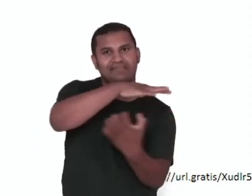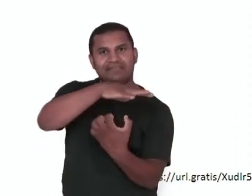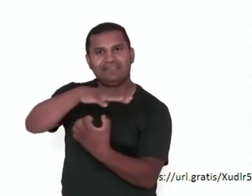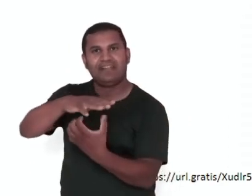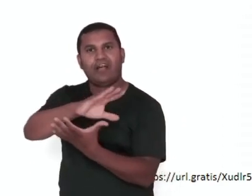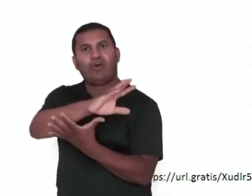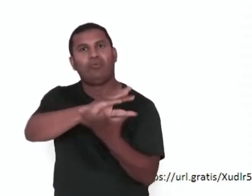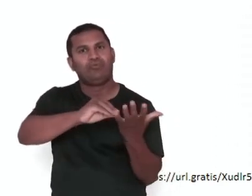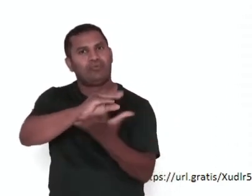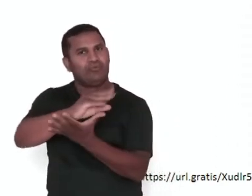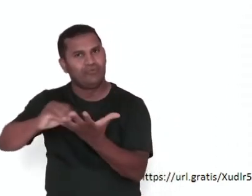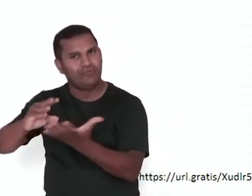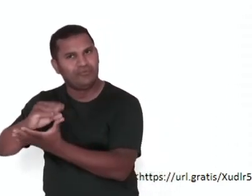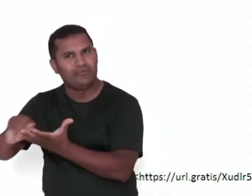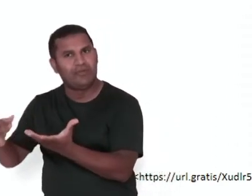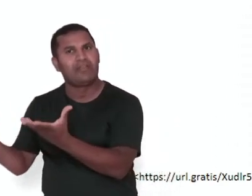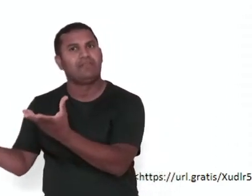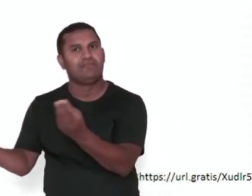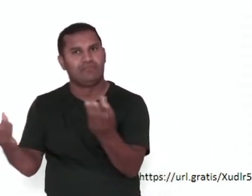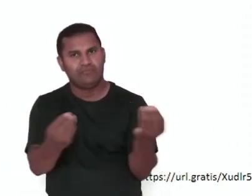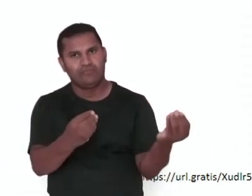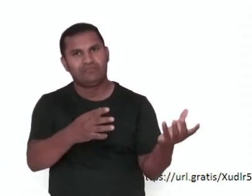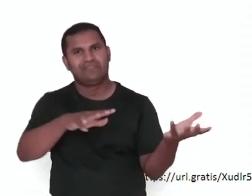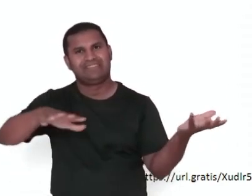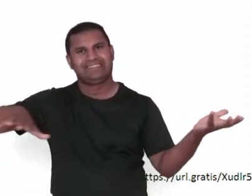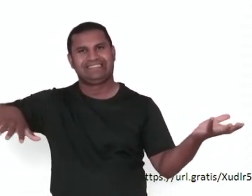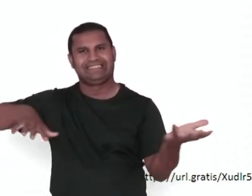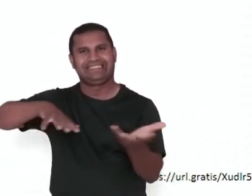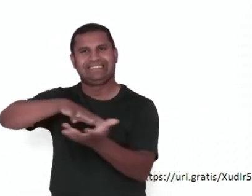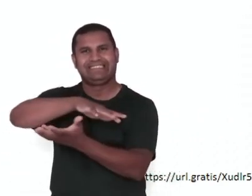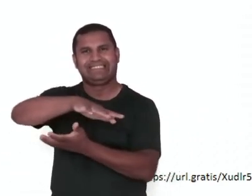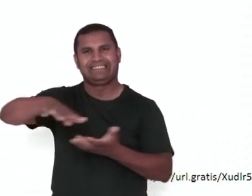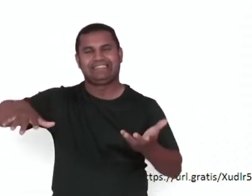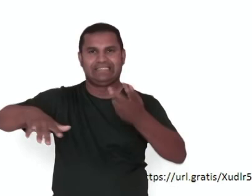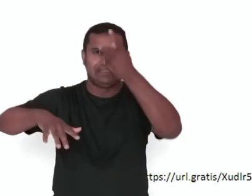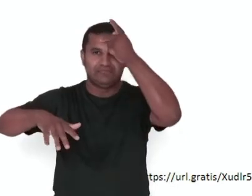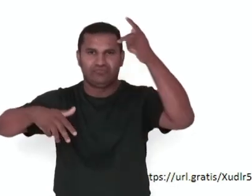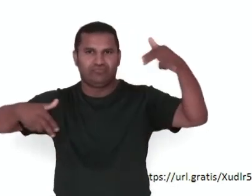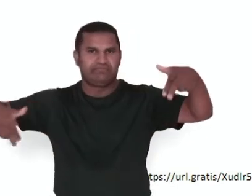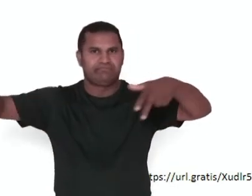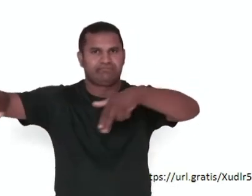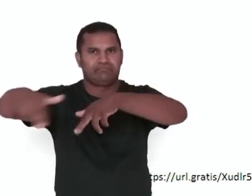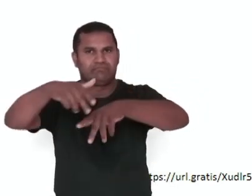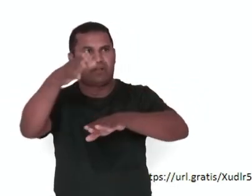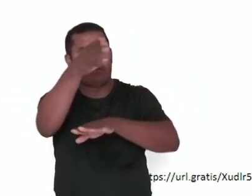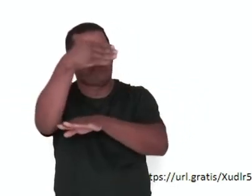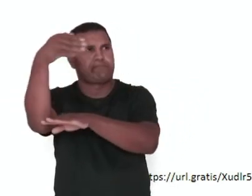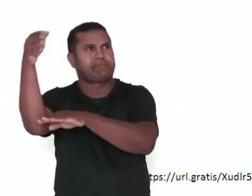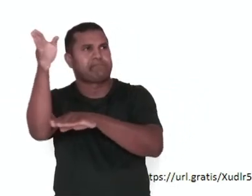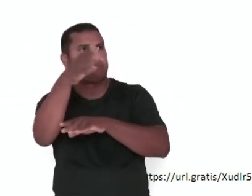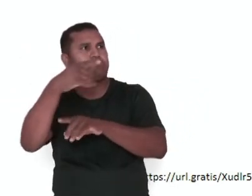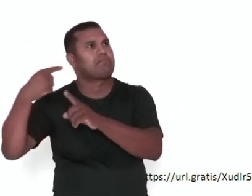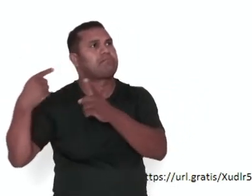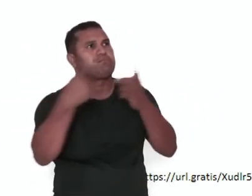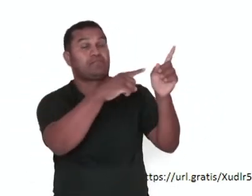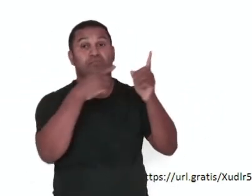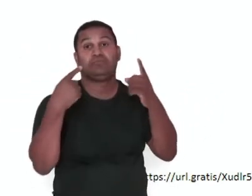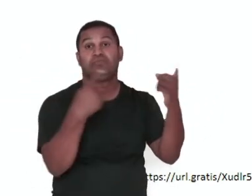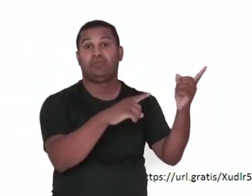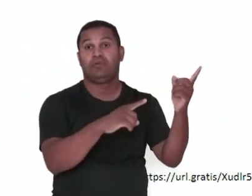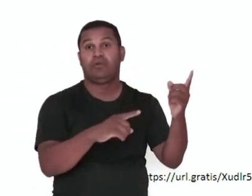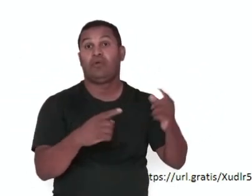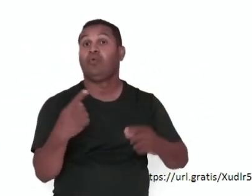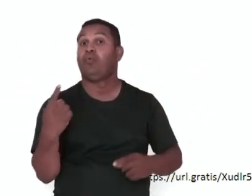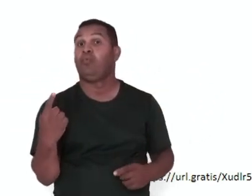um operário ele vai ser baleado e vai vir a falecer. Essa morte ela foi o estopim, ou seja, ela é quem deu o